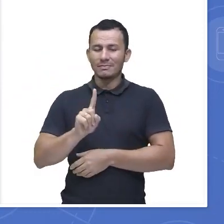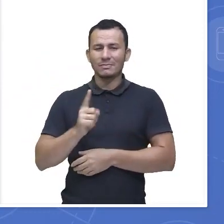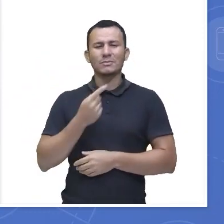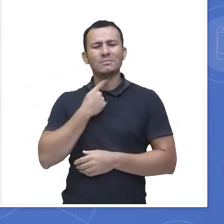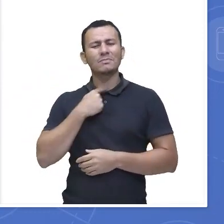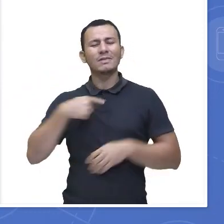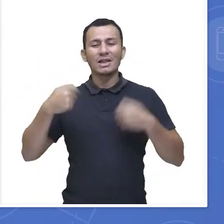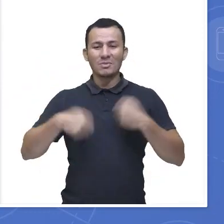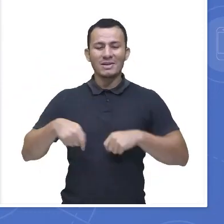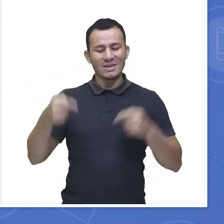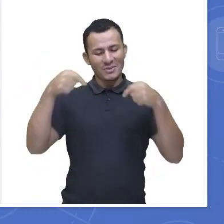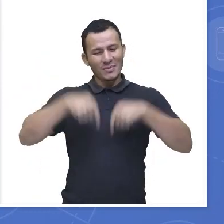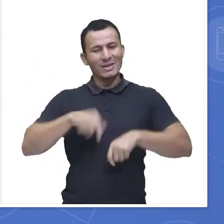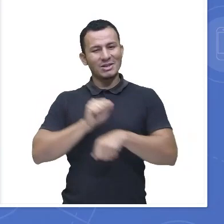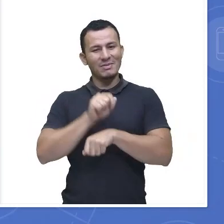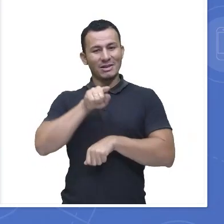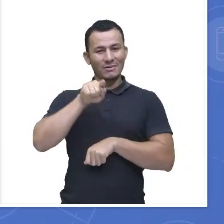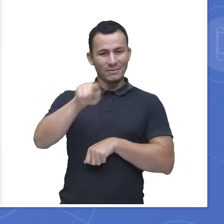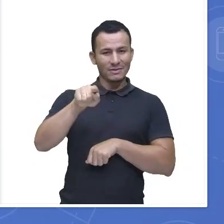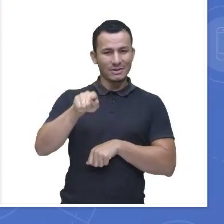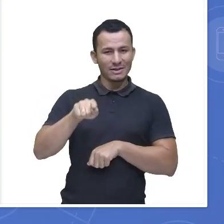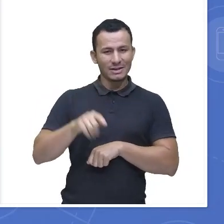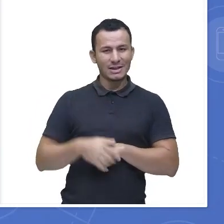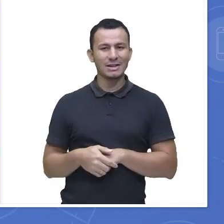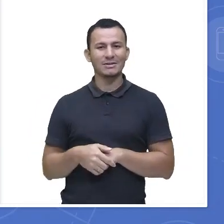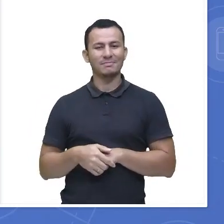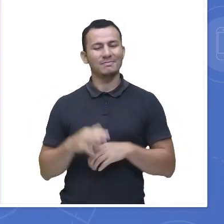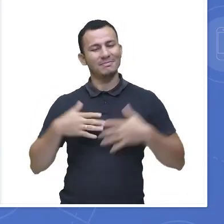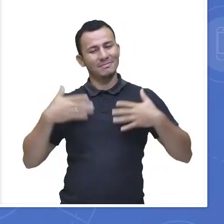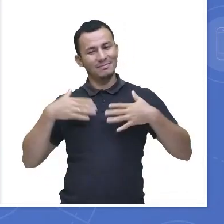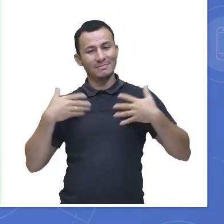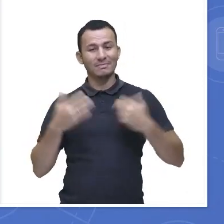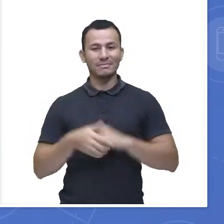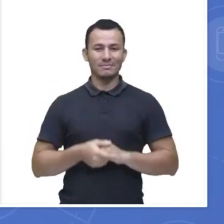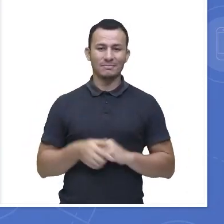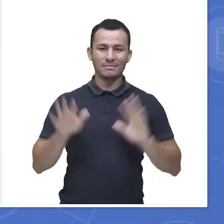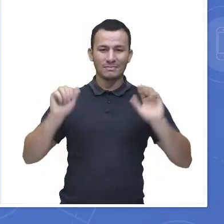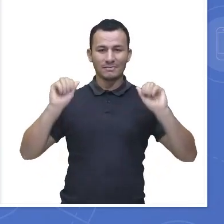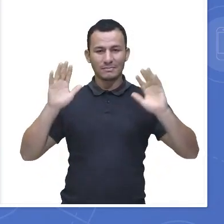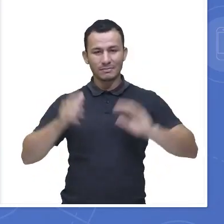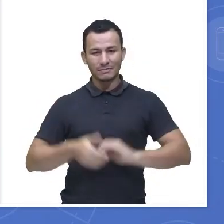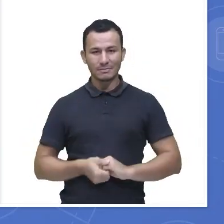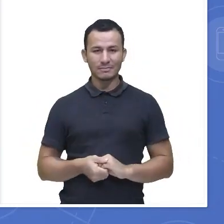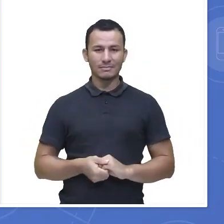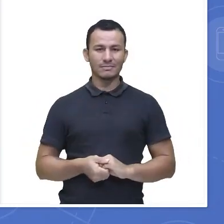vontade de aprender, que eu estarei aqui te esperando com toda a minha alegria. Tchau, tchau.